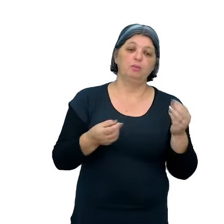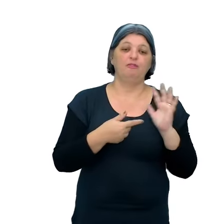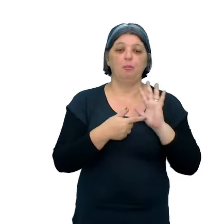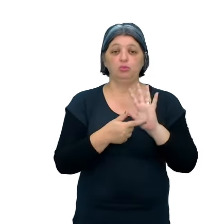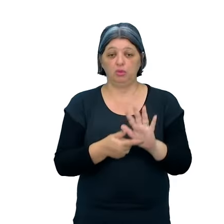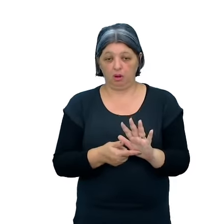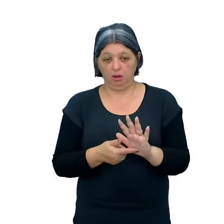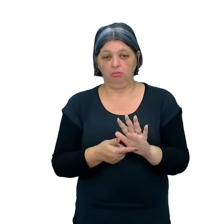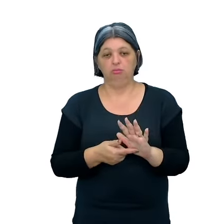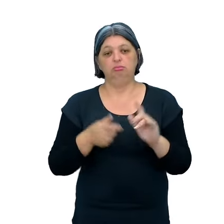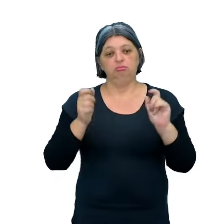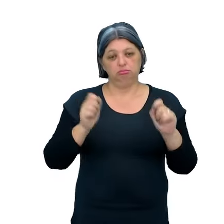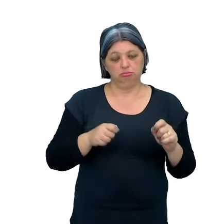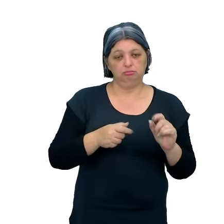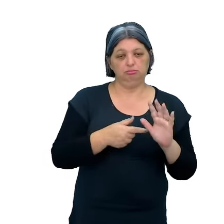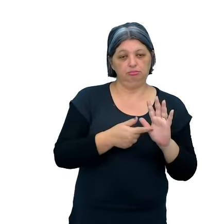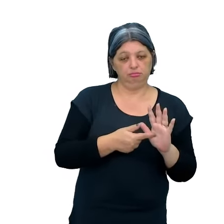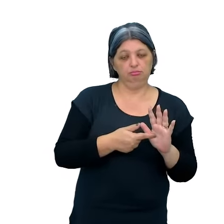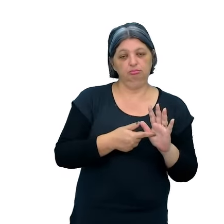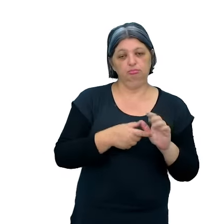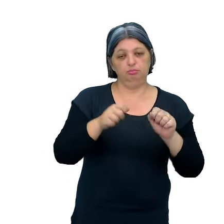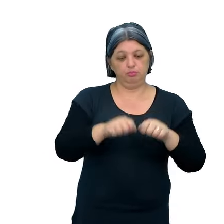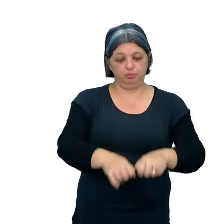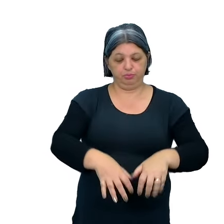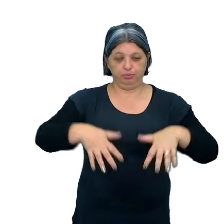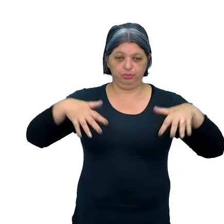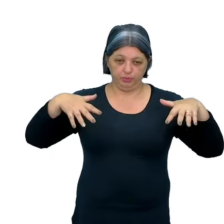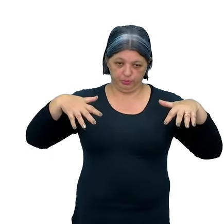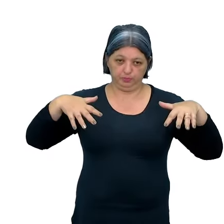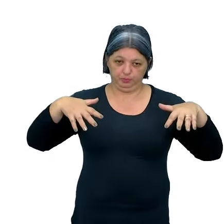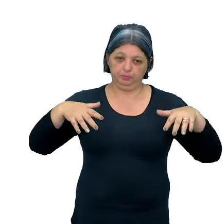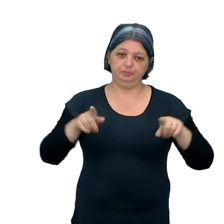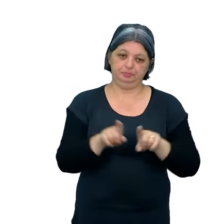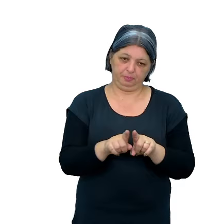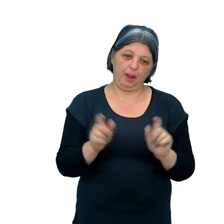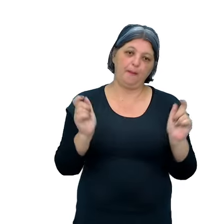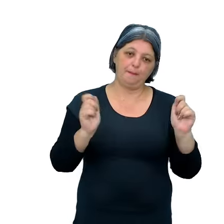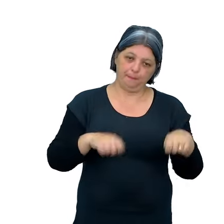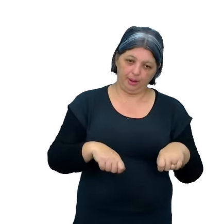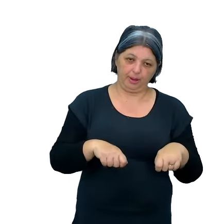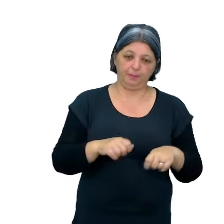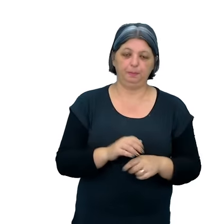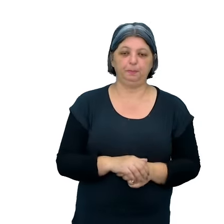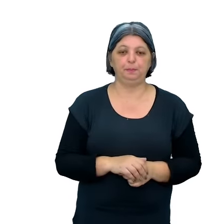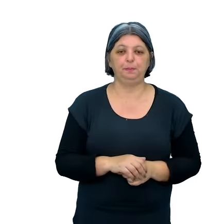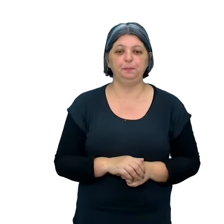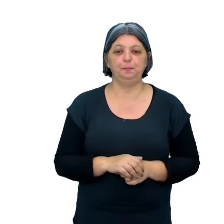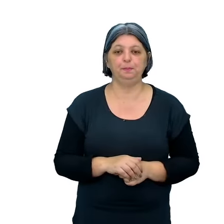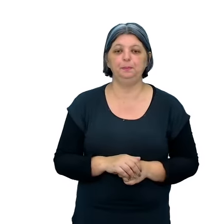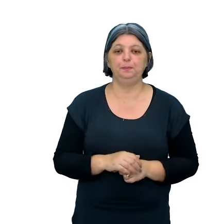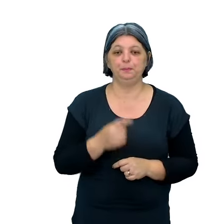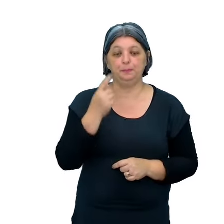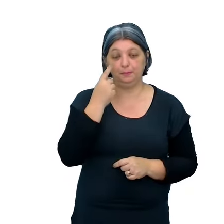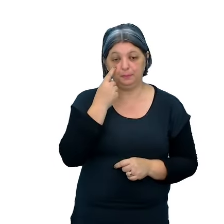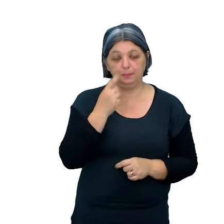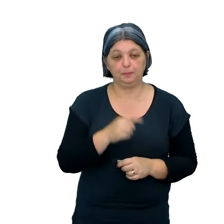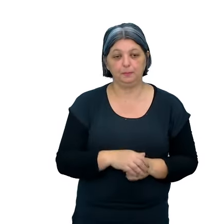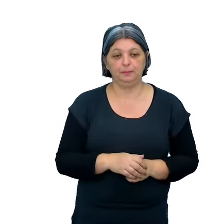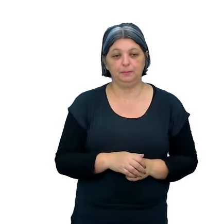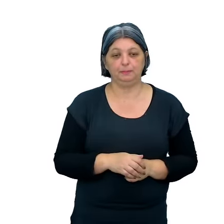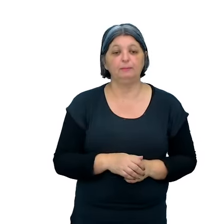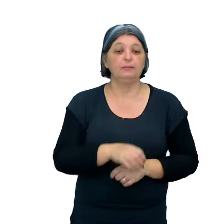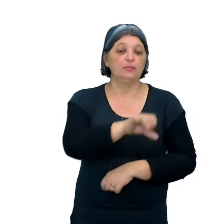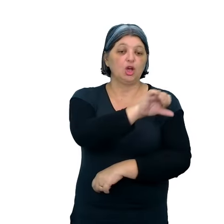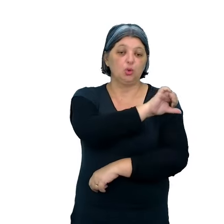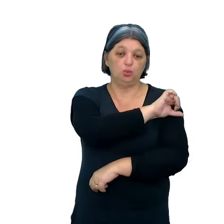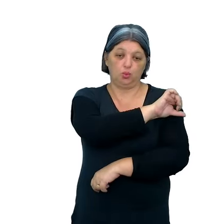muitas vezes pode ser apresentado em público também, ele pode entrar dentro da oralidade, também da multissemiose, né? O